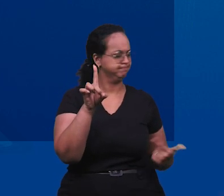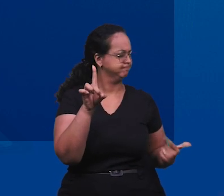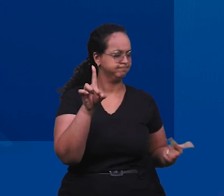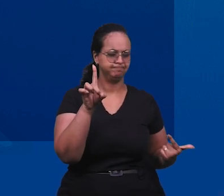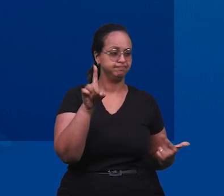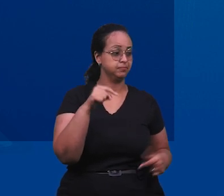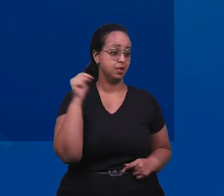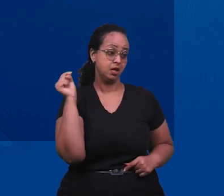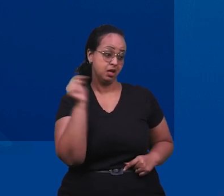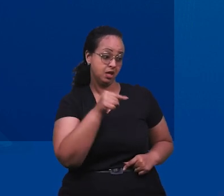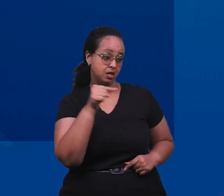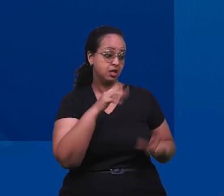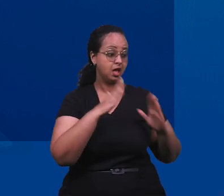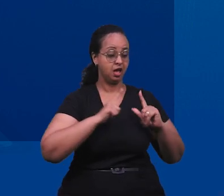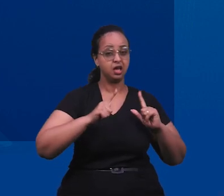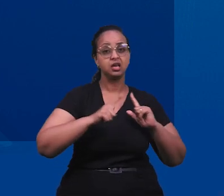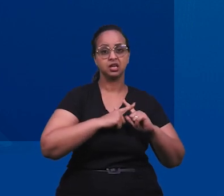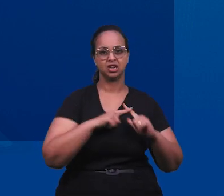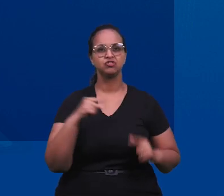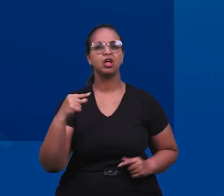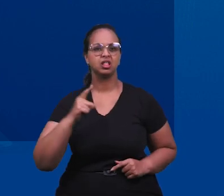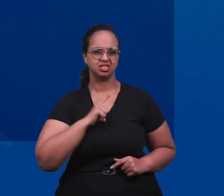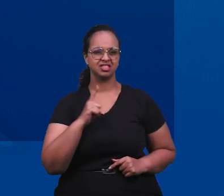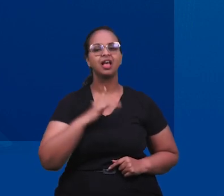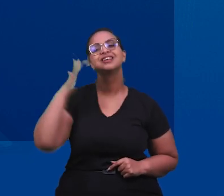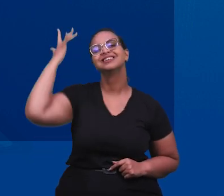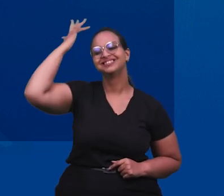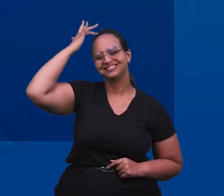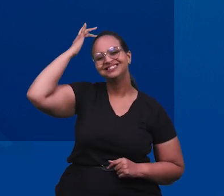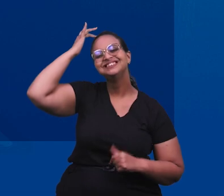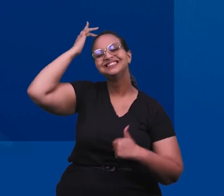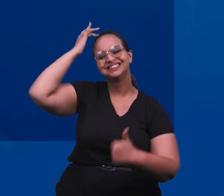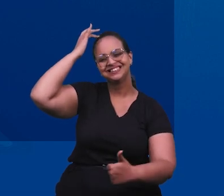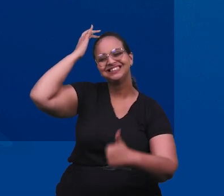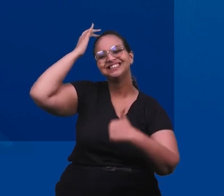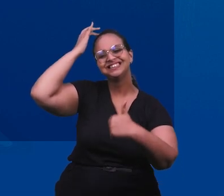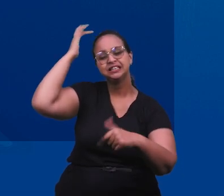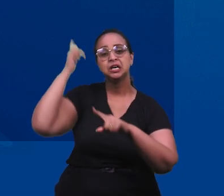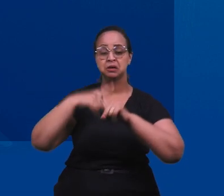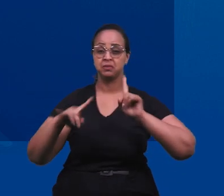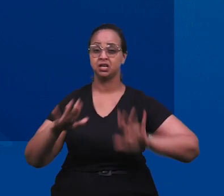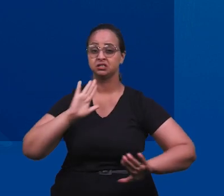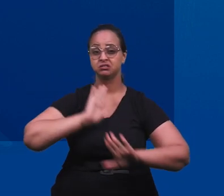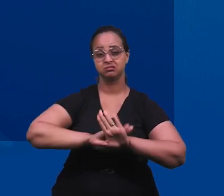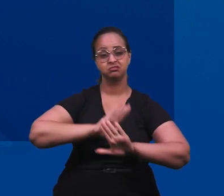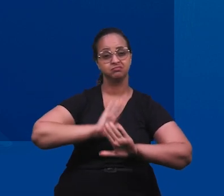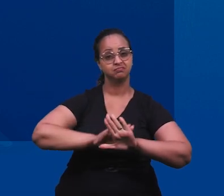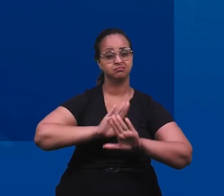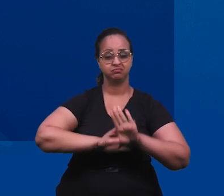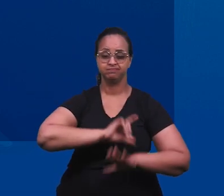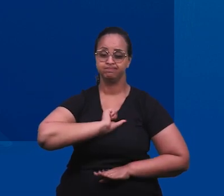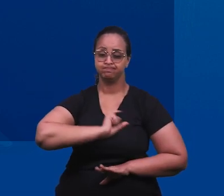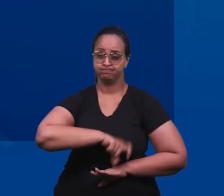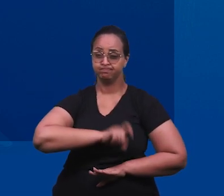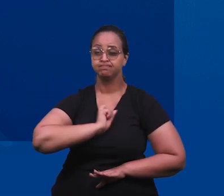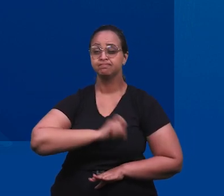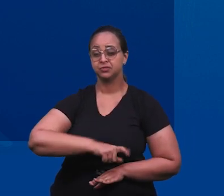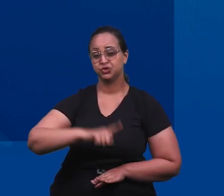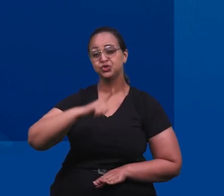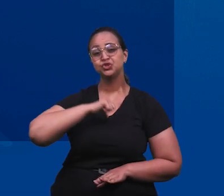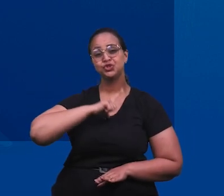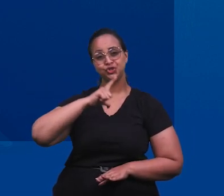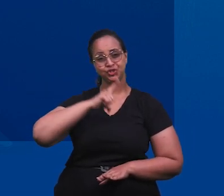igreja que tinha nome de que estava viva, mas estava morta. Era uma igreja que as obras dela